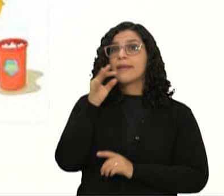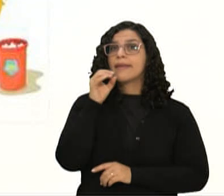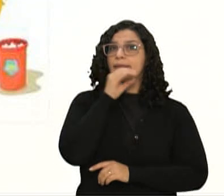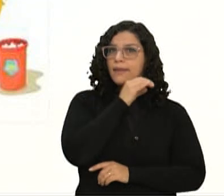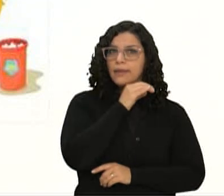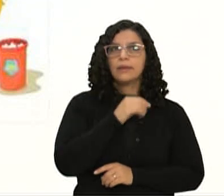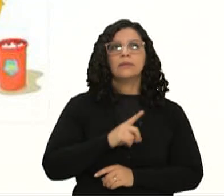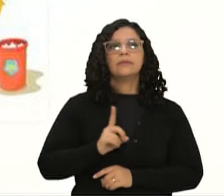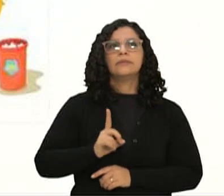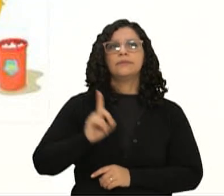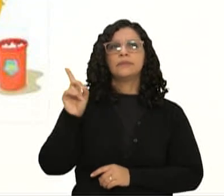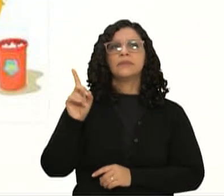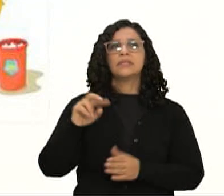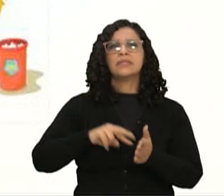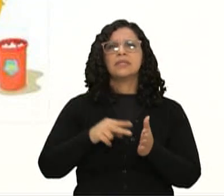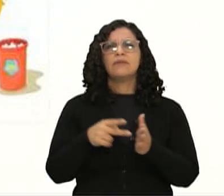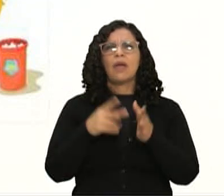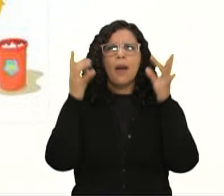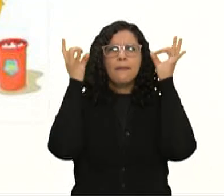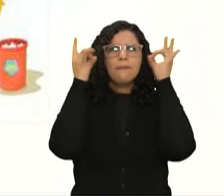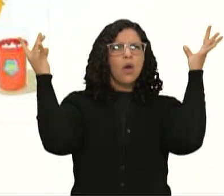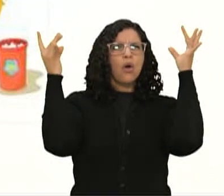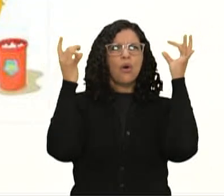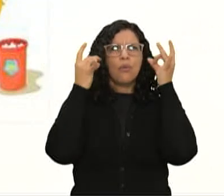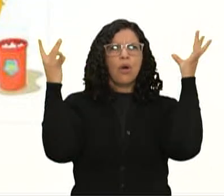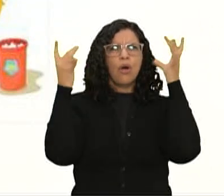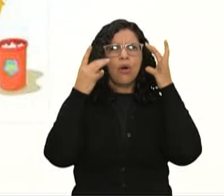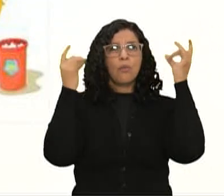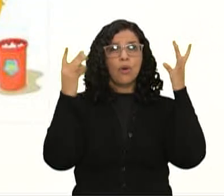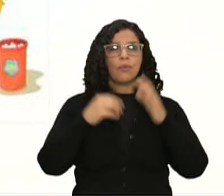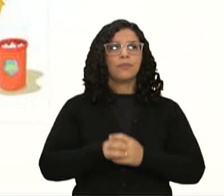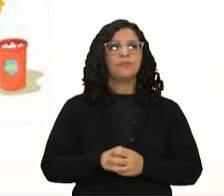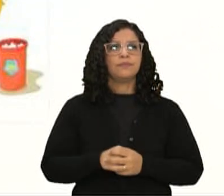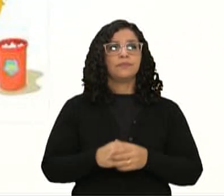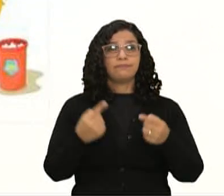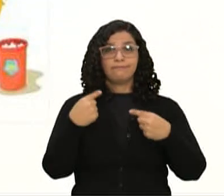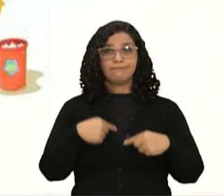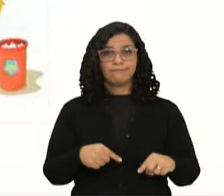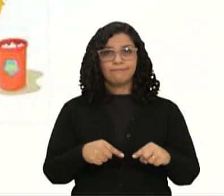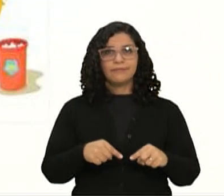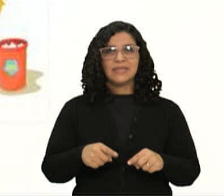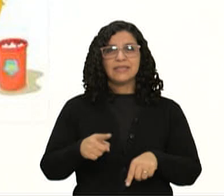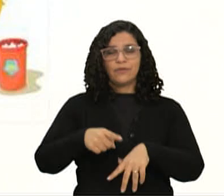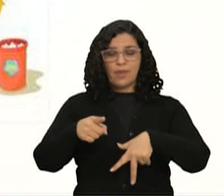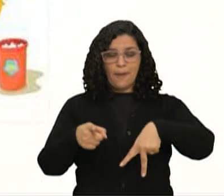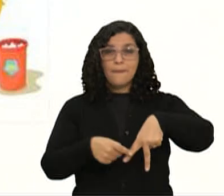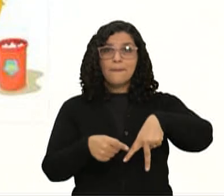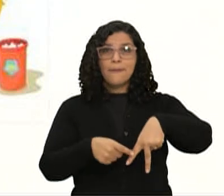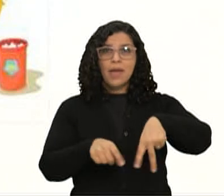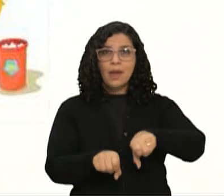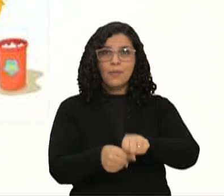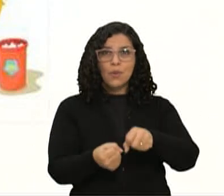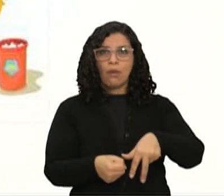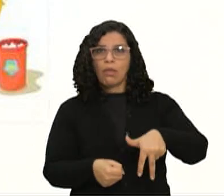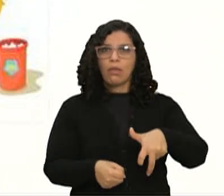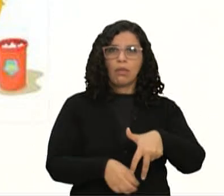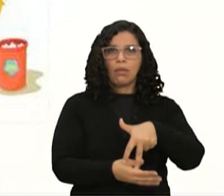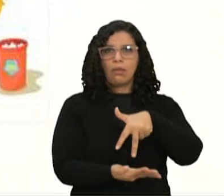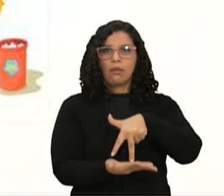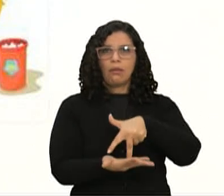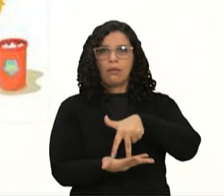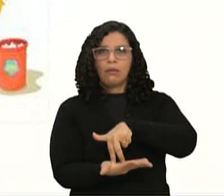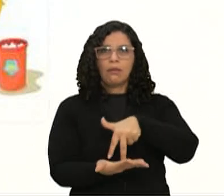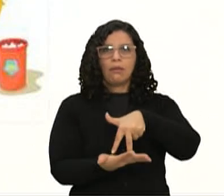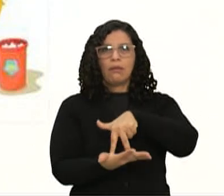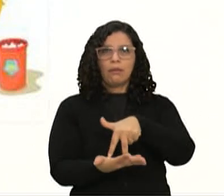A headache é a dor de cabeça. Broken leg, perna quebrada, e lembra que eu expliquei que o broken